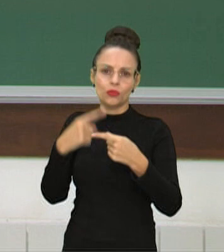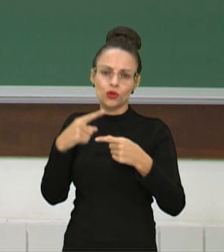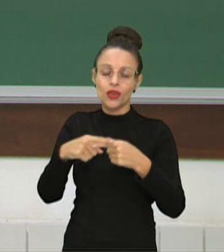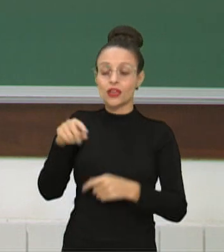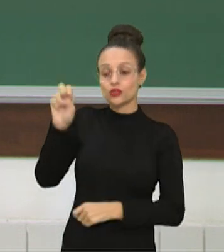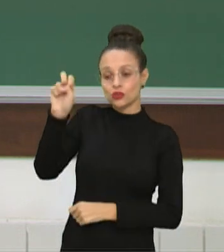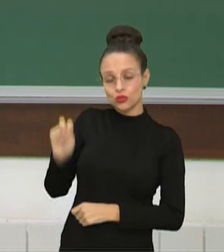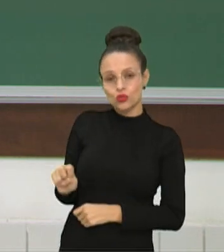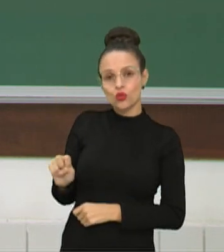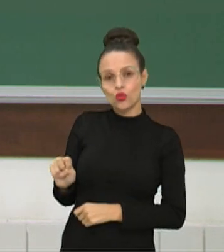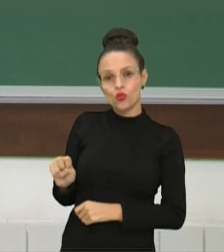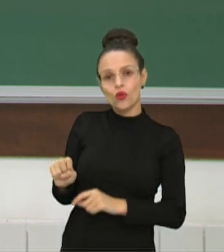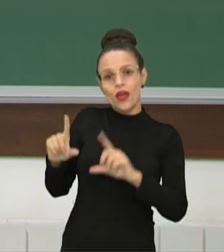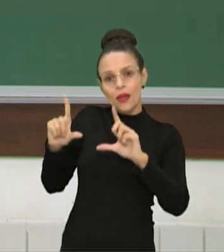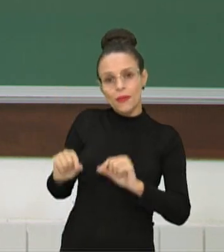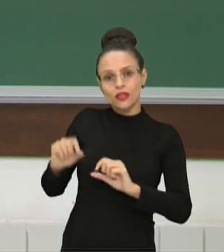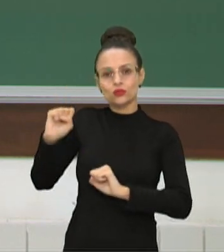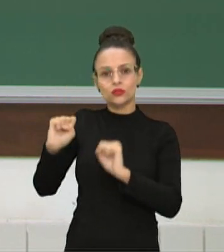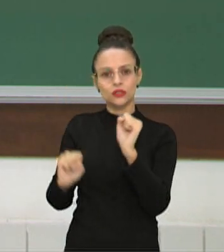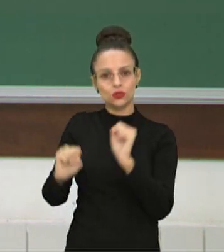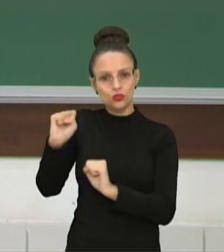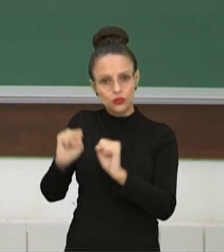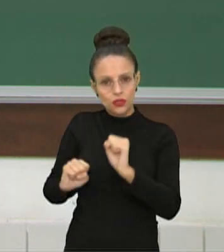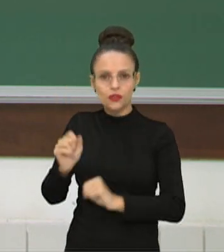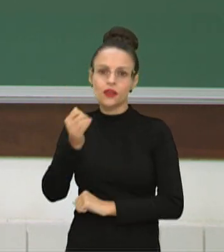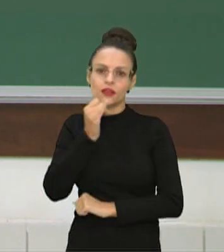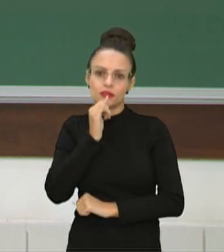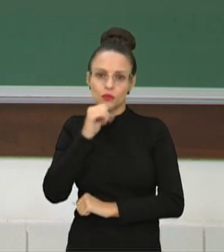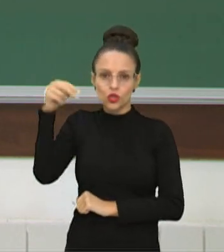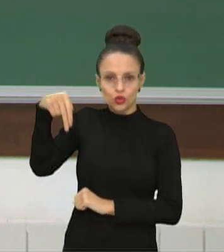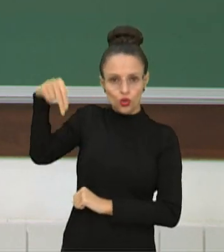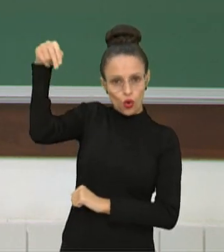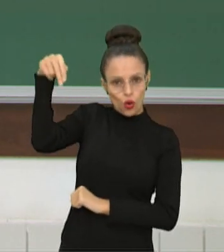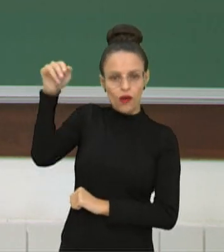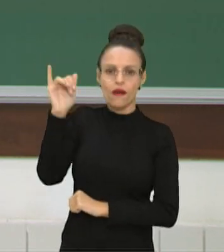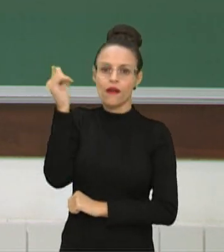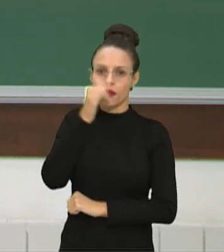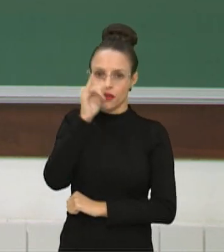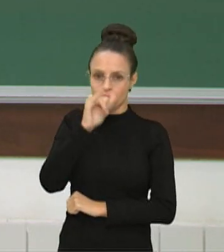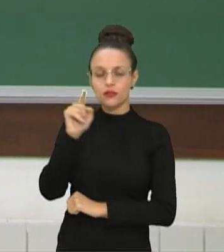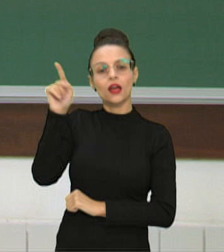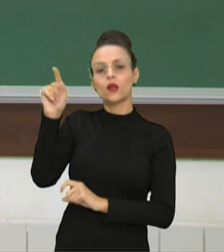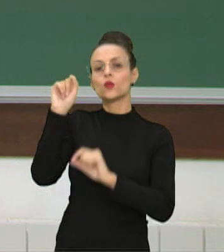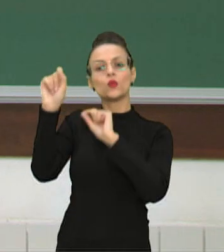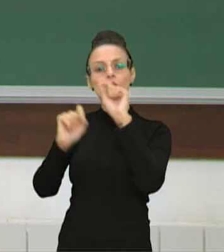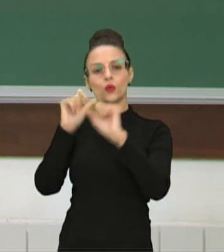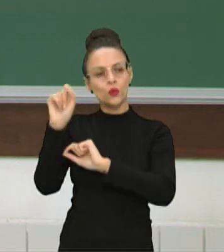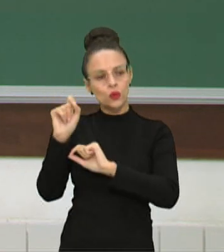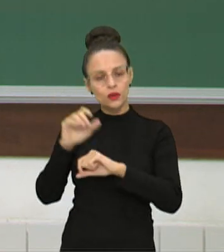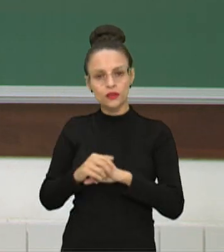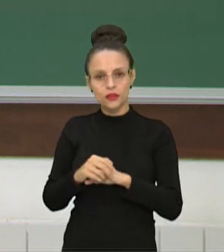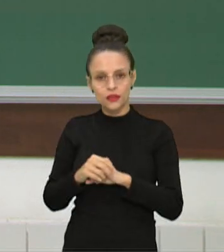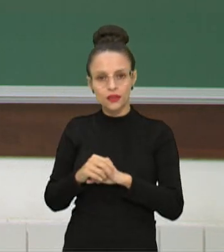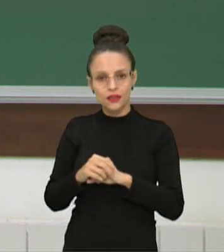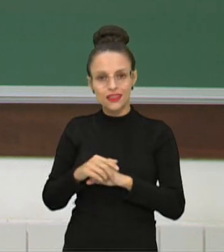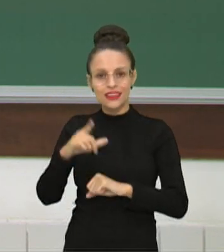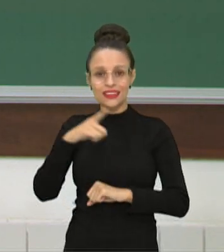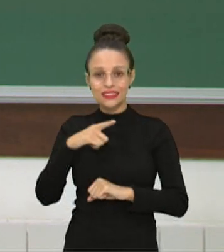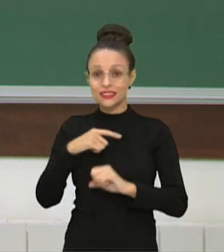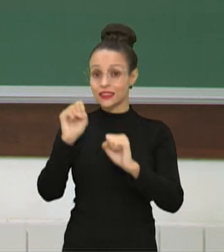parte sul é a menos industrializada. Exemplo, no norte da Itália é onde está o quê? A Ferrari, por